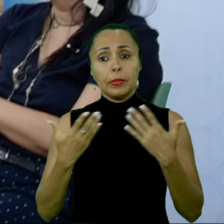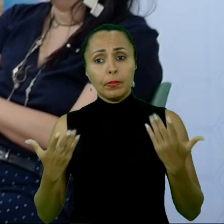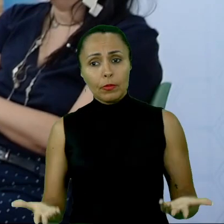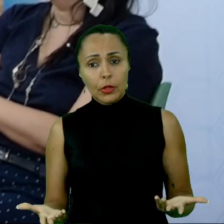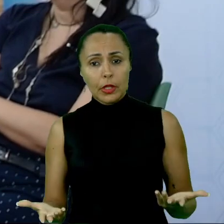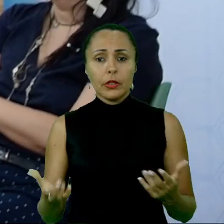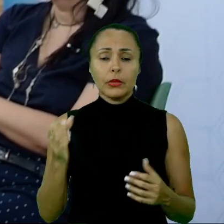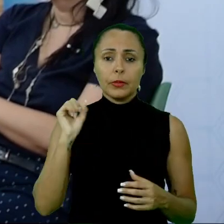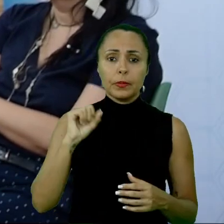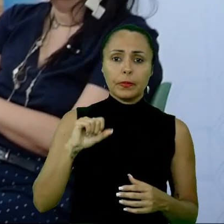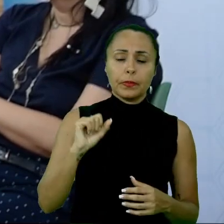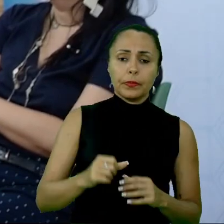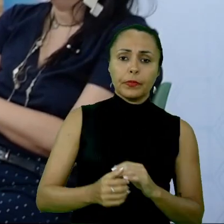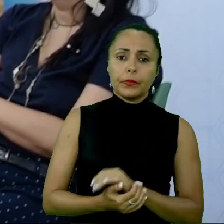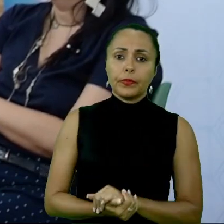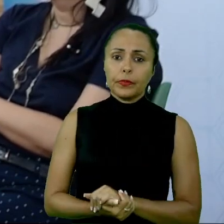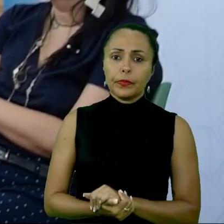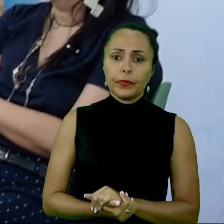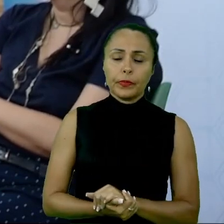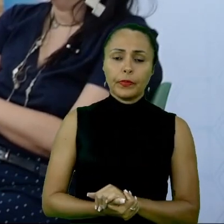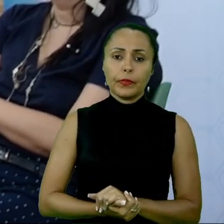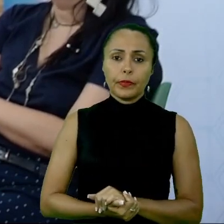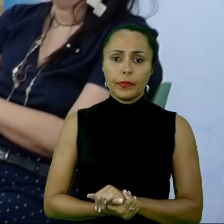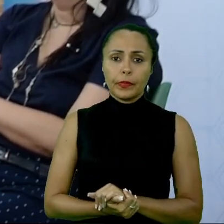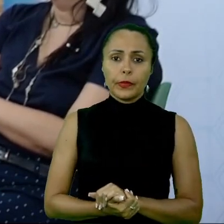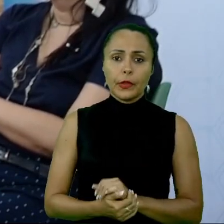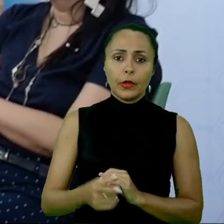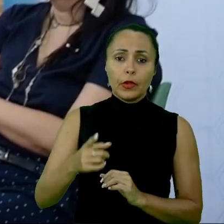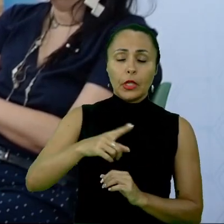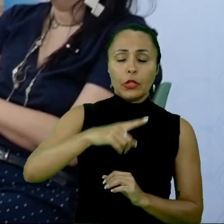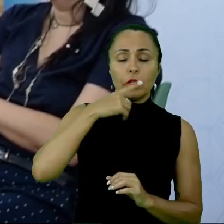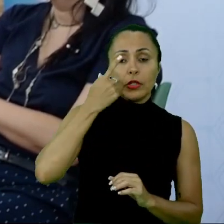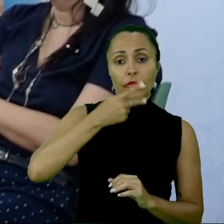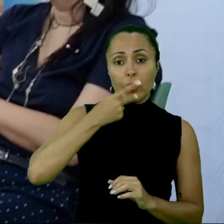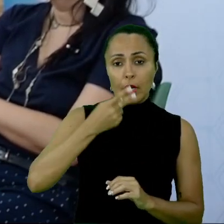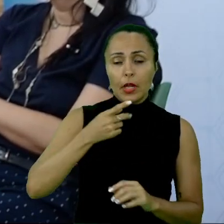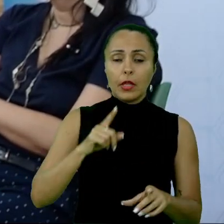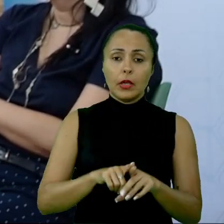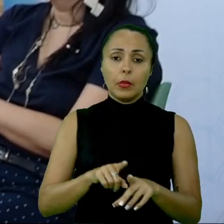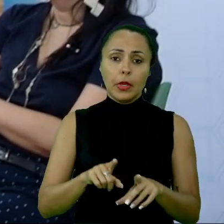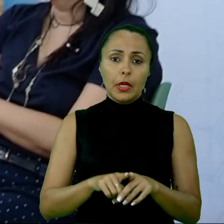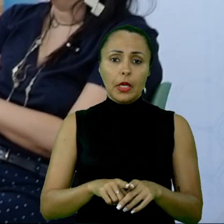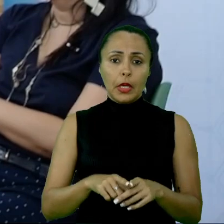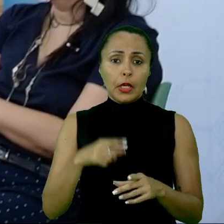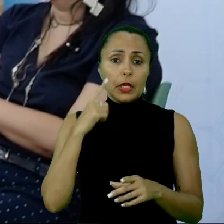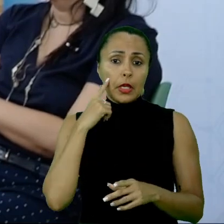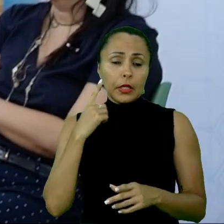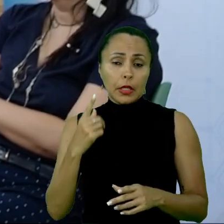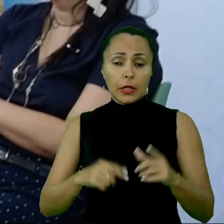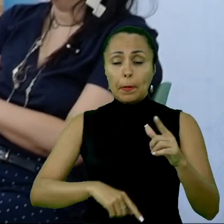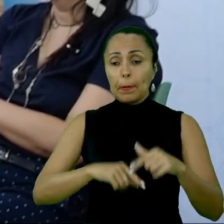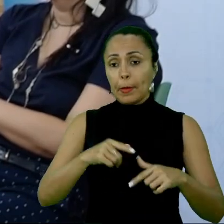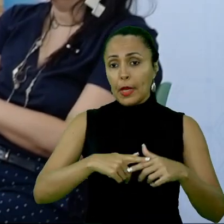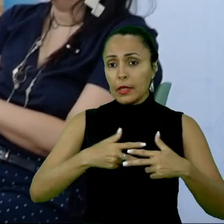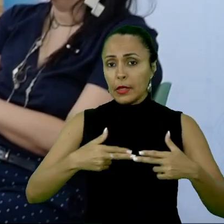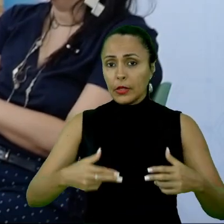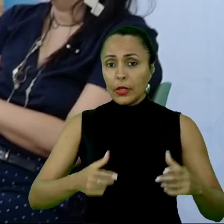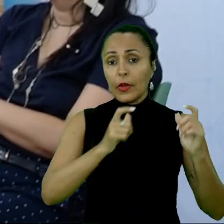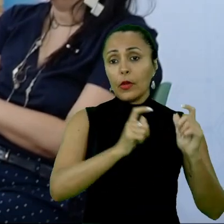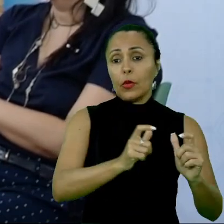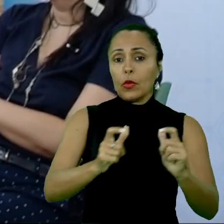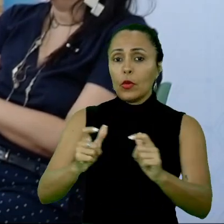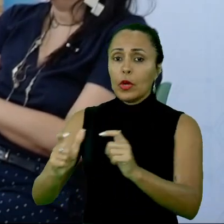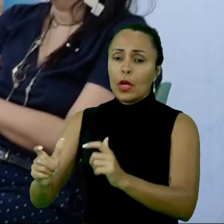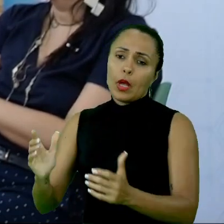como essa peça exclusiva, né? E quando a gente fala muito disso, de pessoas que vão num lugar, que produzem